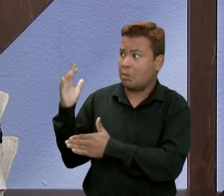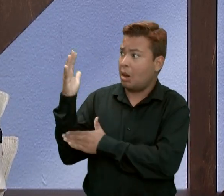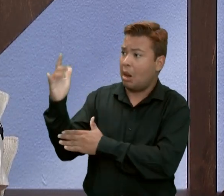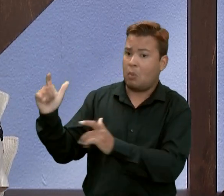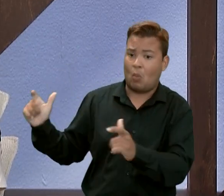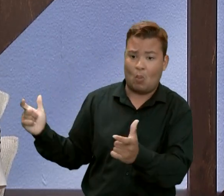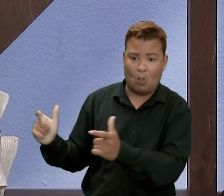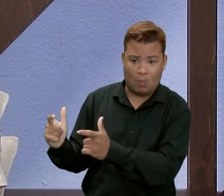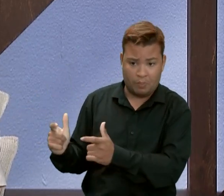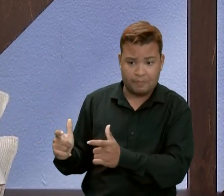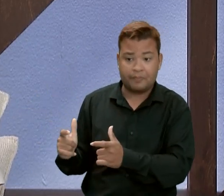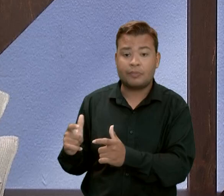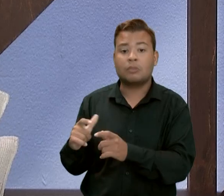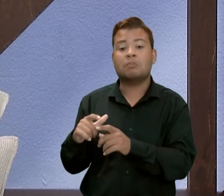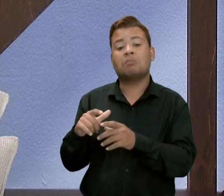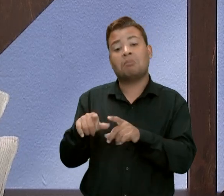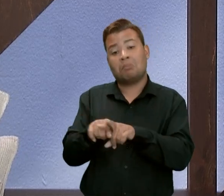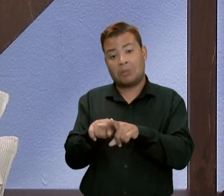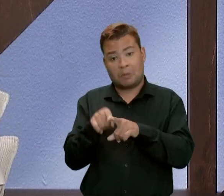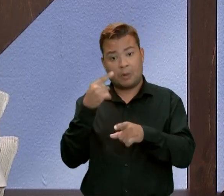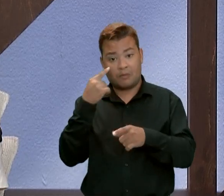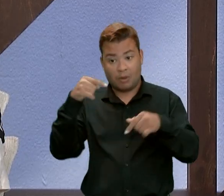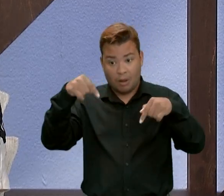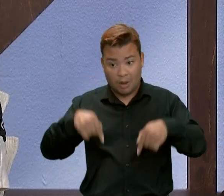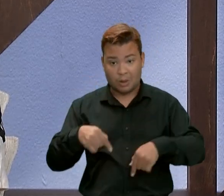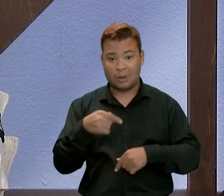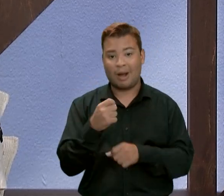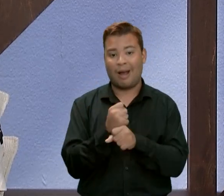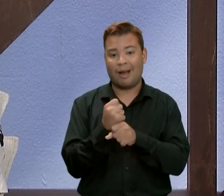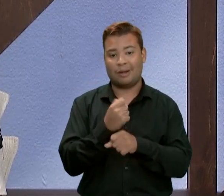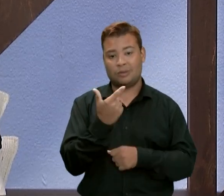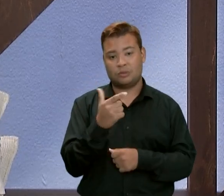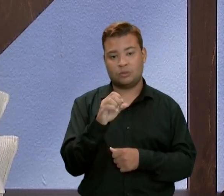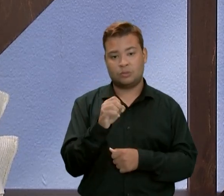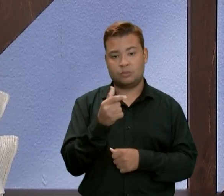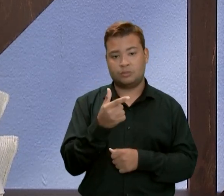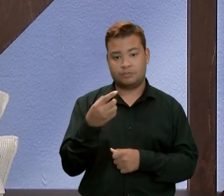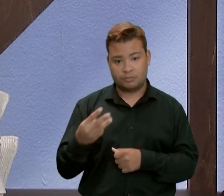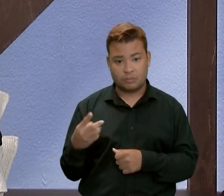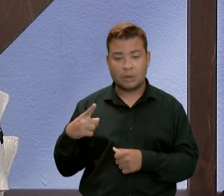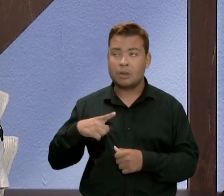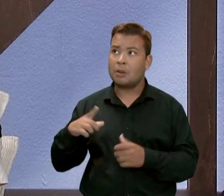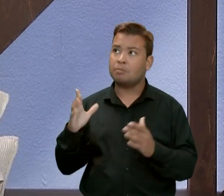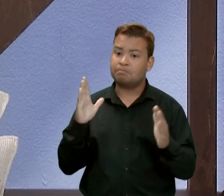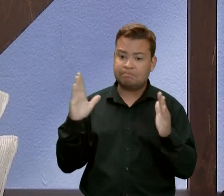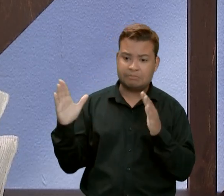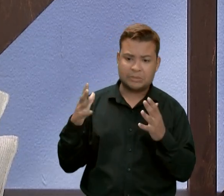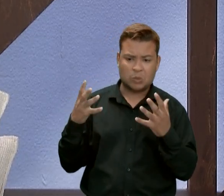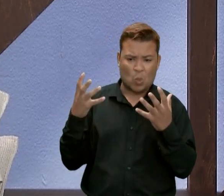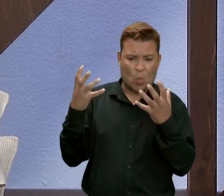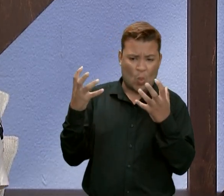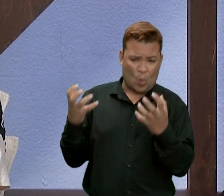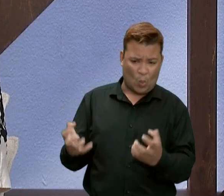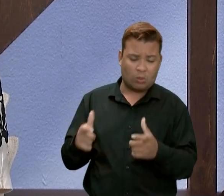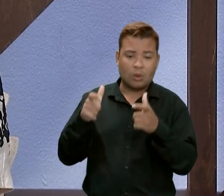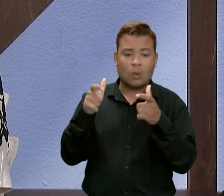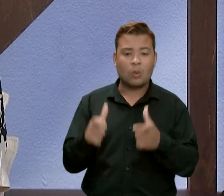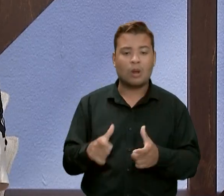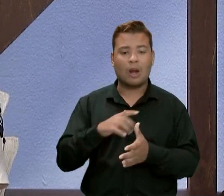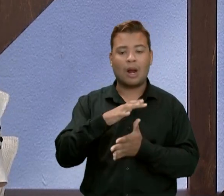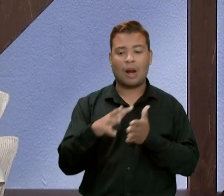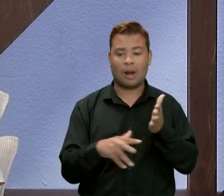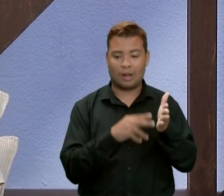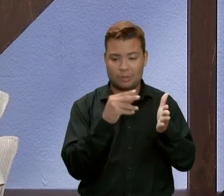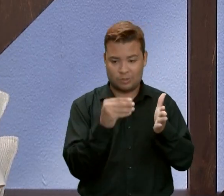inclusive pelo que a gente está vivendo em 2023, né? Uma seca esquisita na Amazônia, né? Um excesso